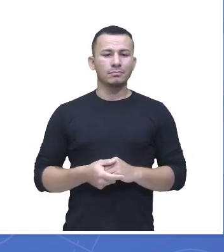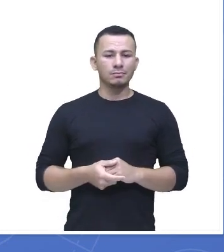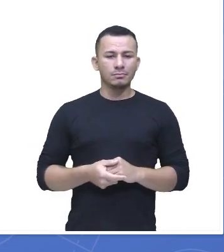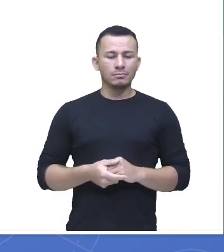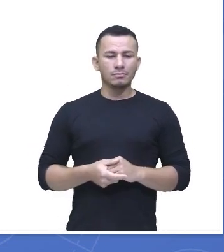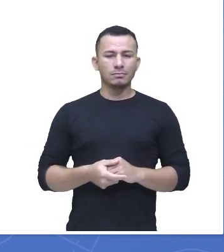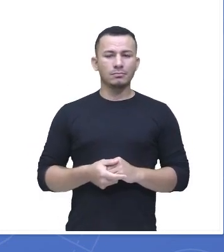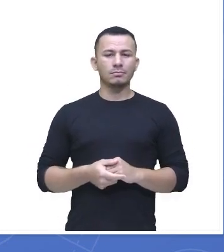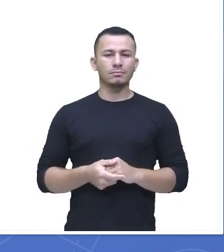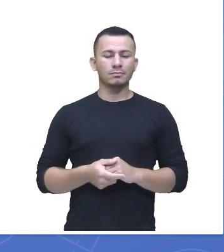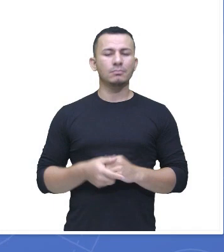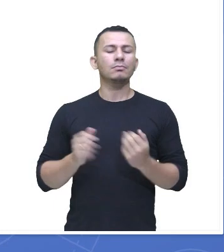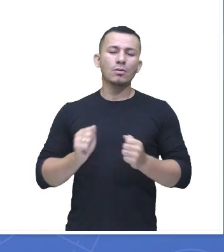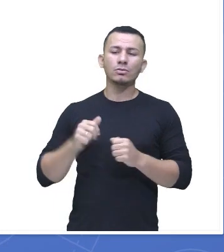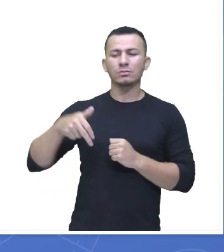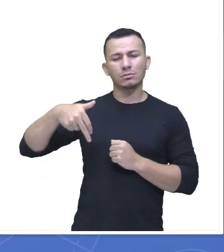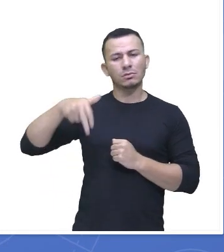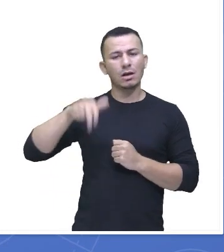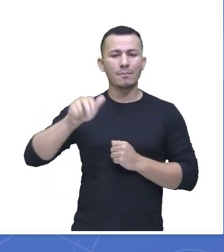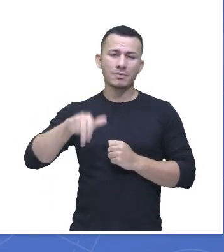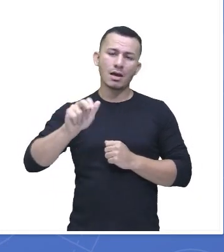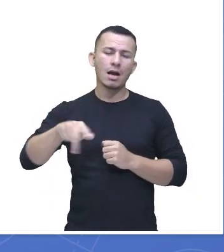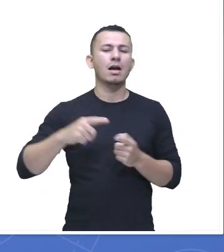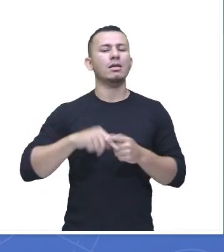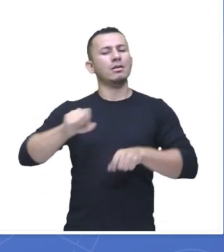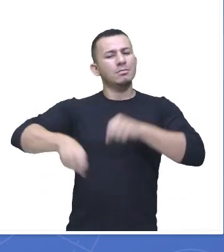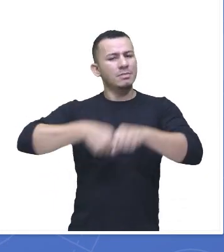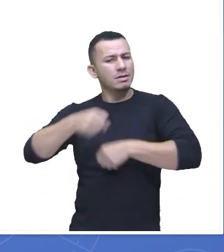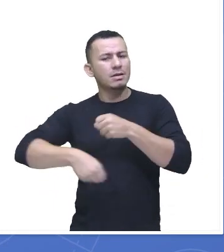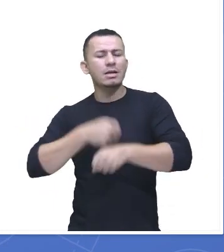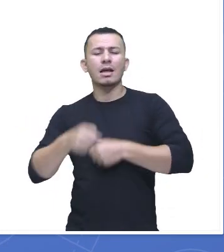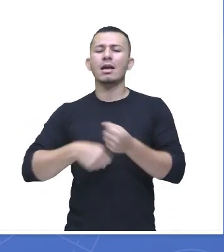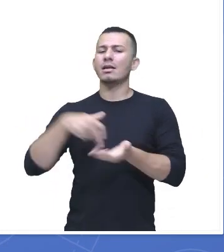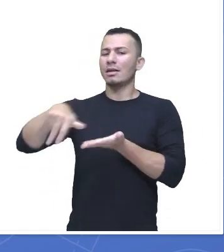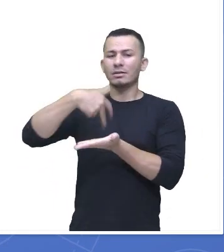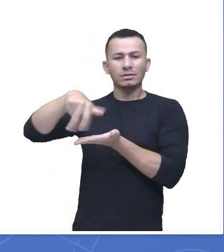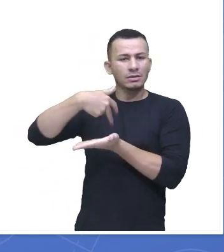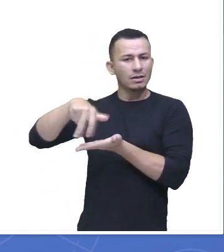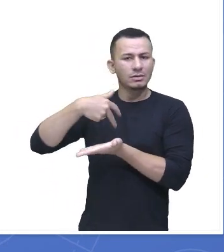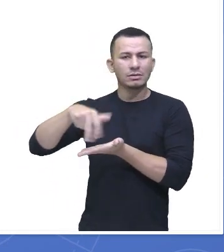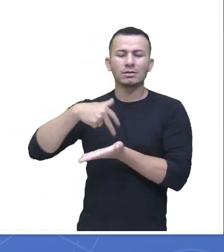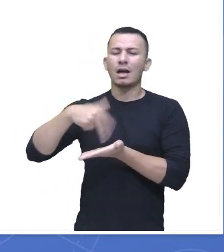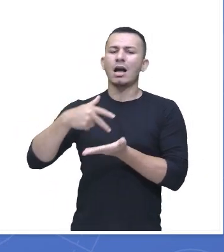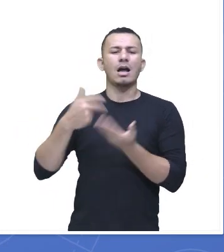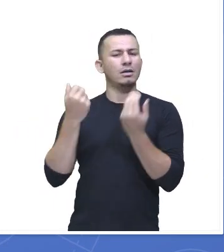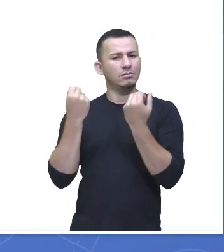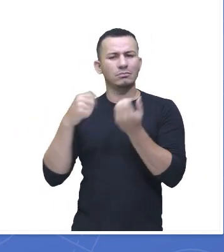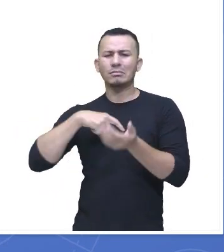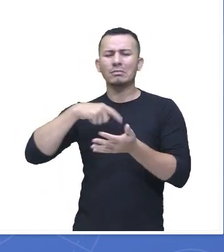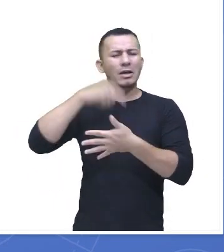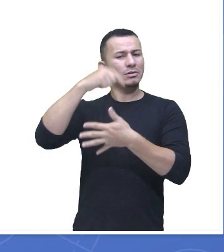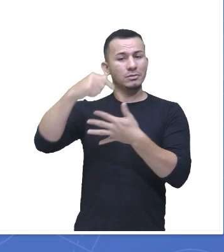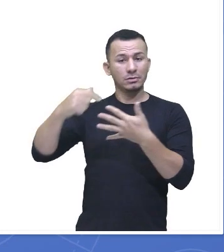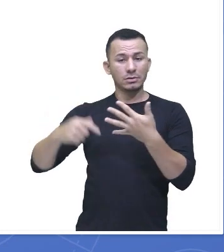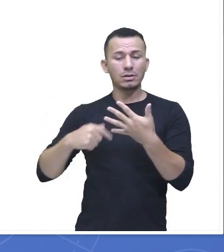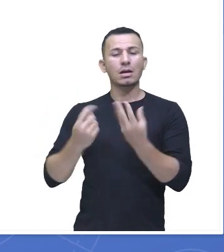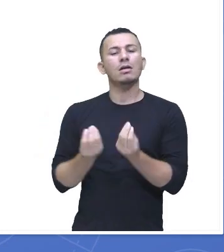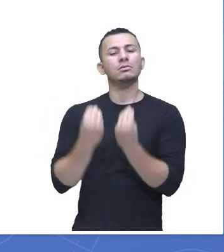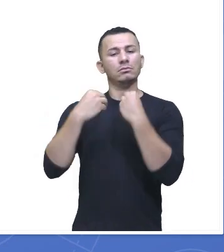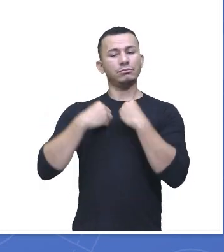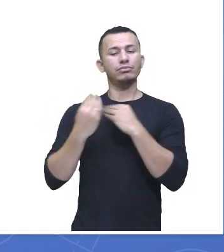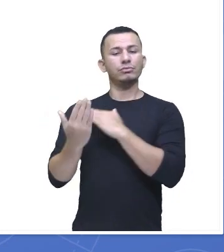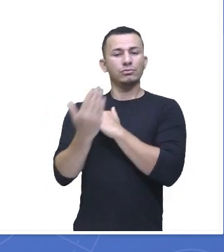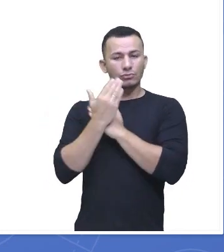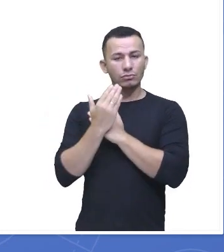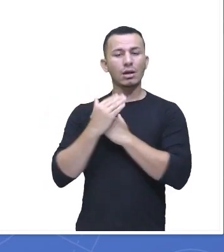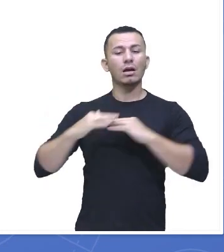vamos aí fazer uma caminhada, andar de bicicleta, dançar, né? Fazer atividades variadas para que esse nosso músculo